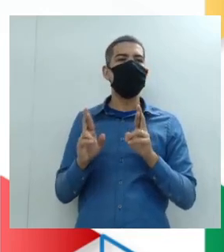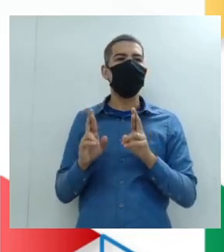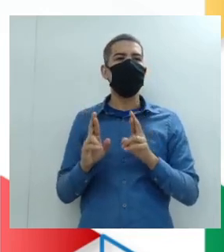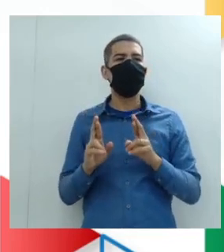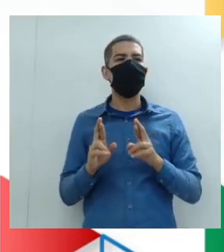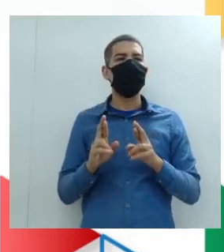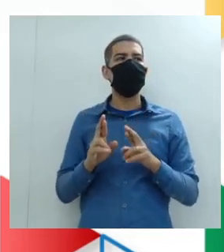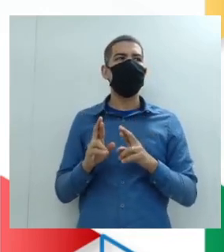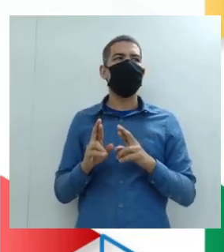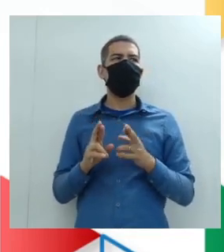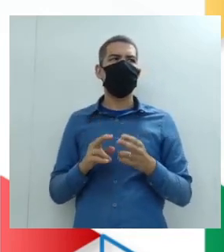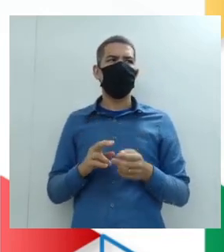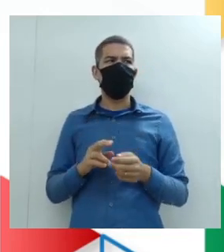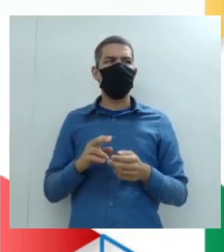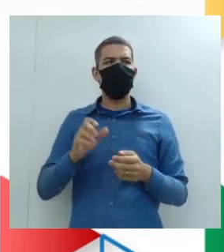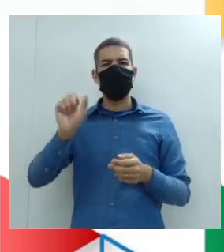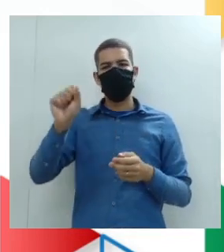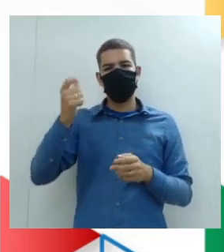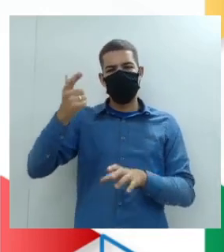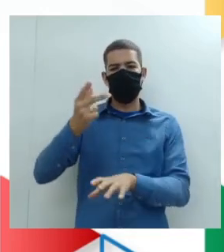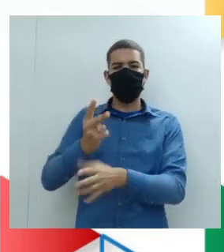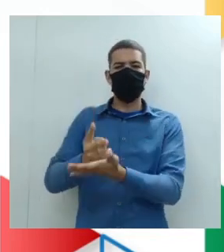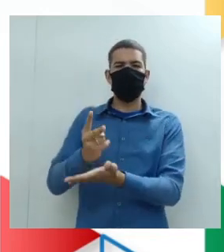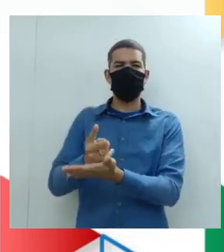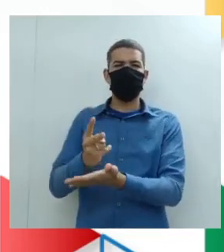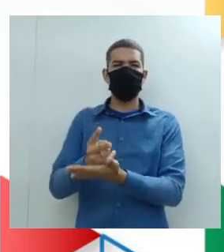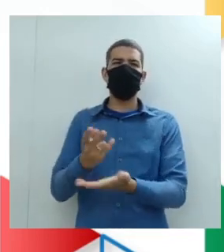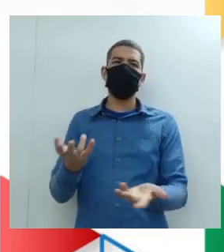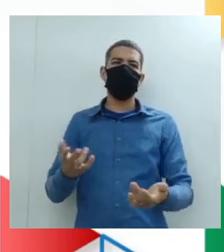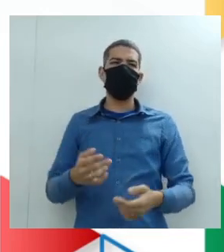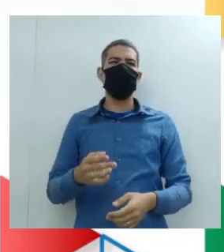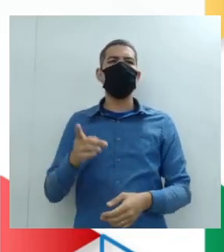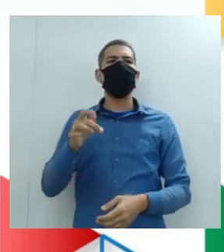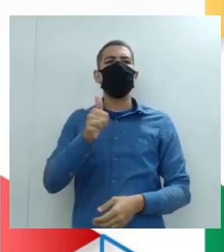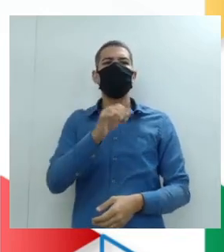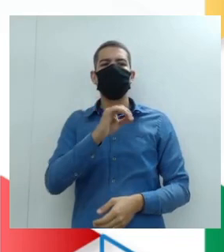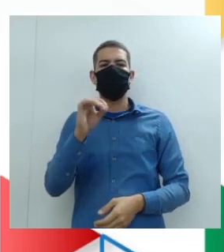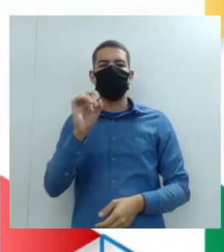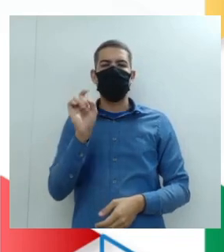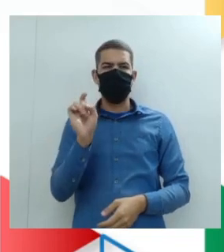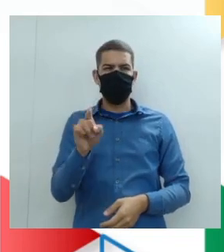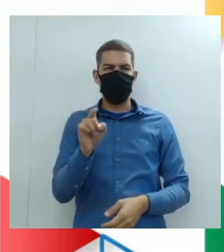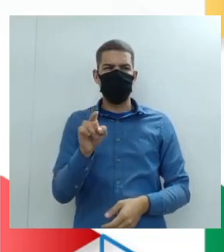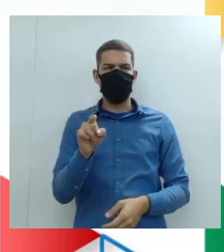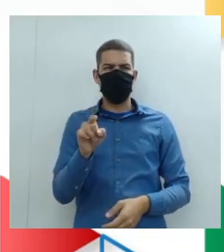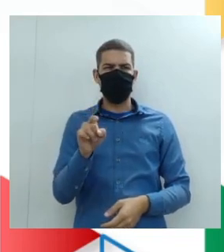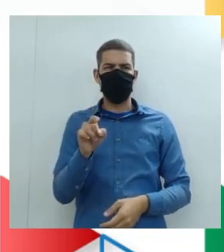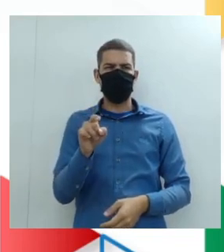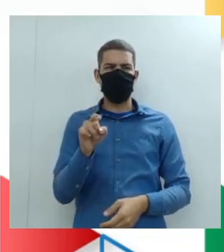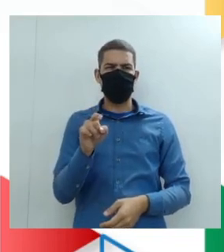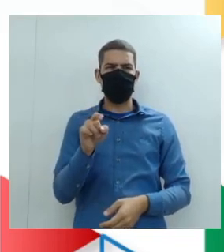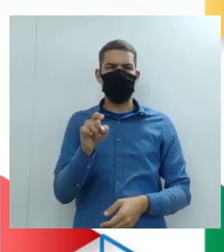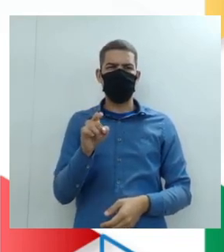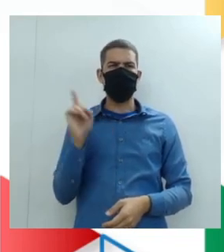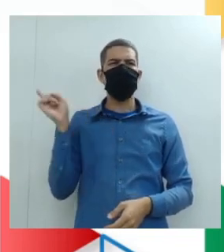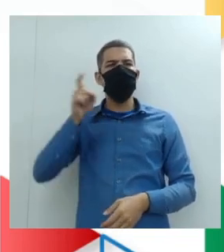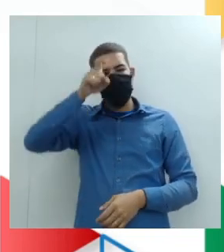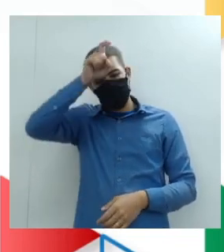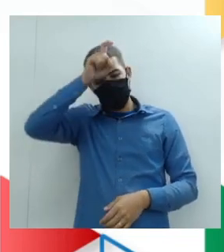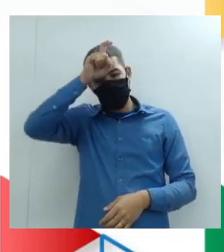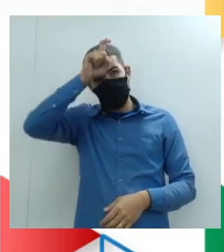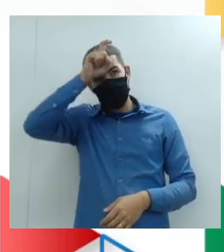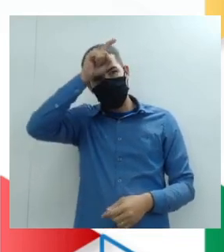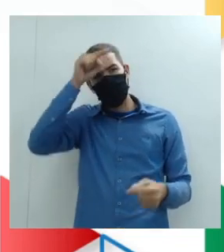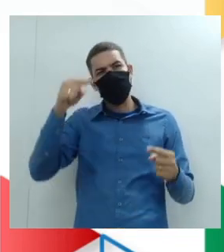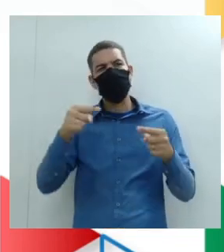é suicida de ficar no sol o tempo todo, tá bom? E por fim, o faraó, 10 elevado à sexta potência,